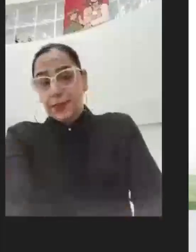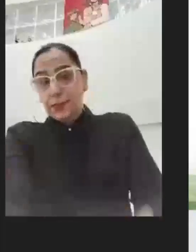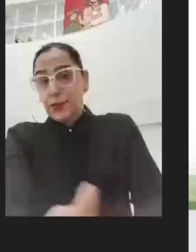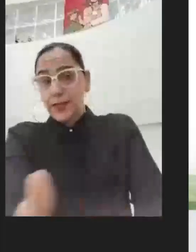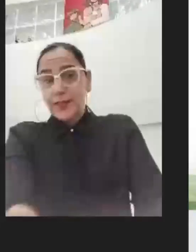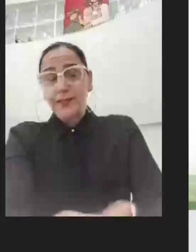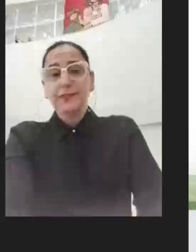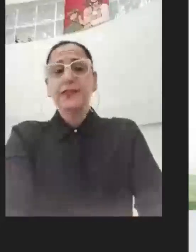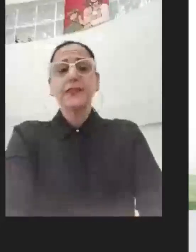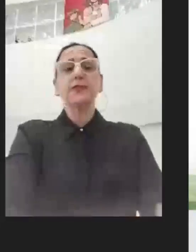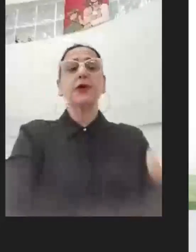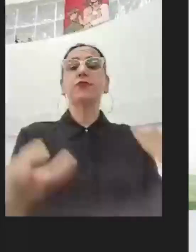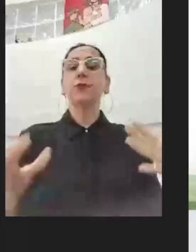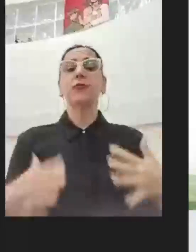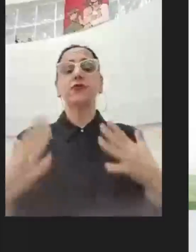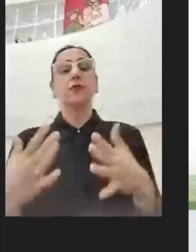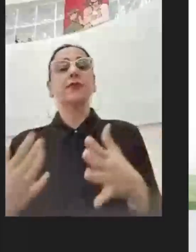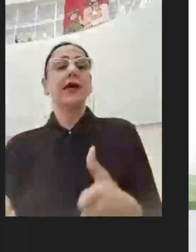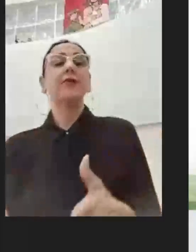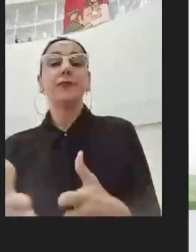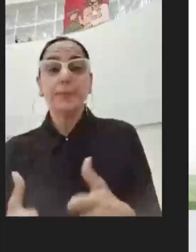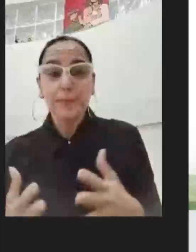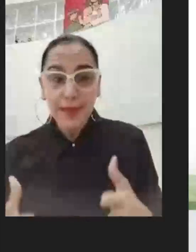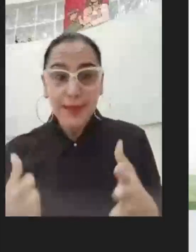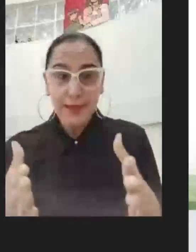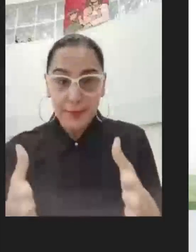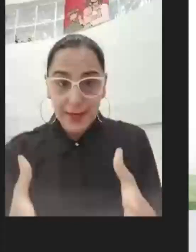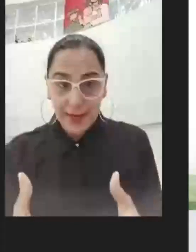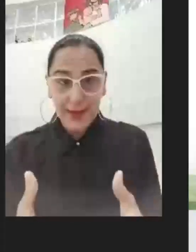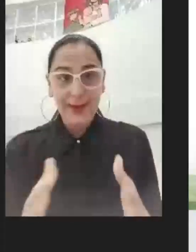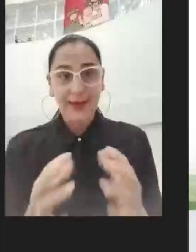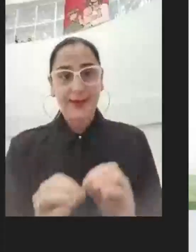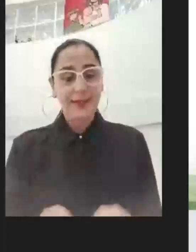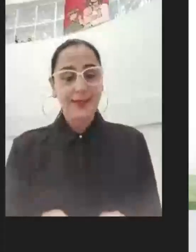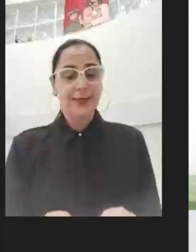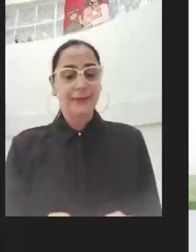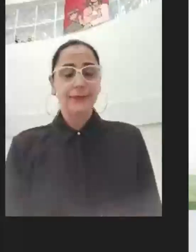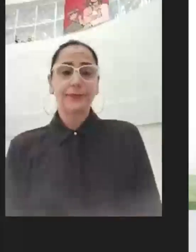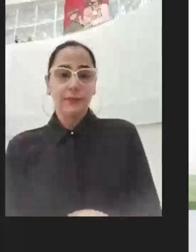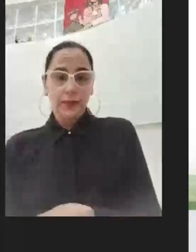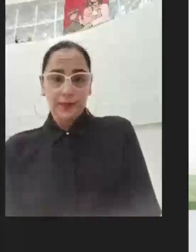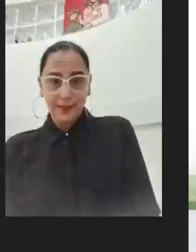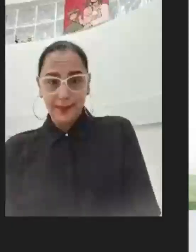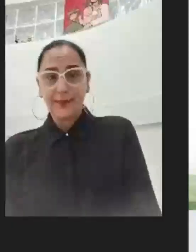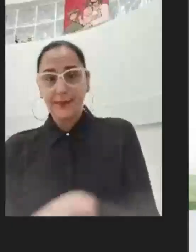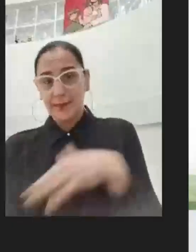começou a ter mais mortalidade infantil, as mães começaram também a trabalhar